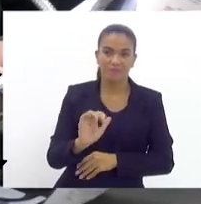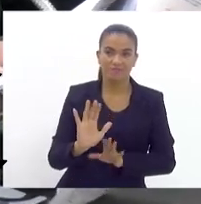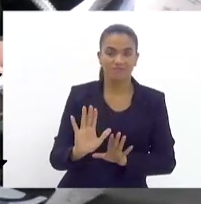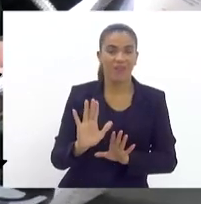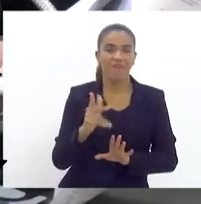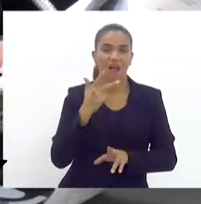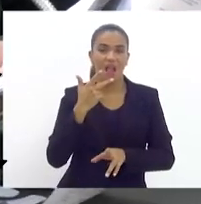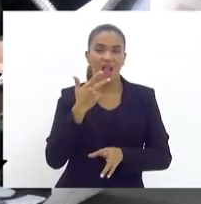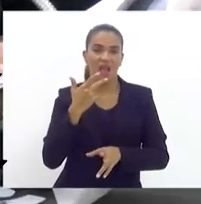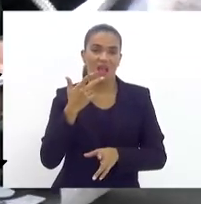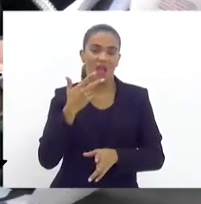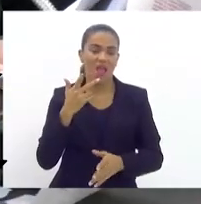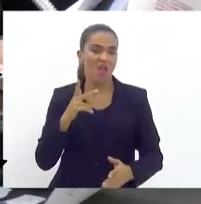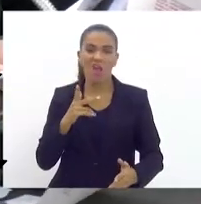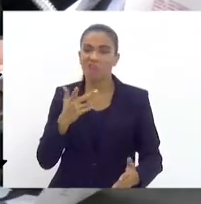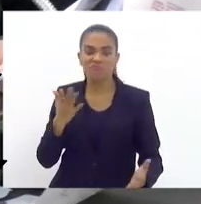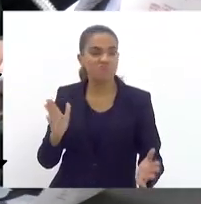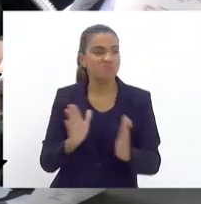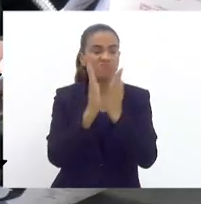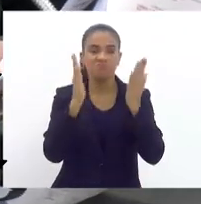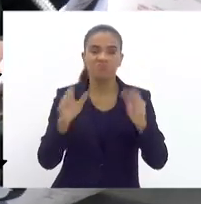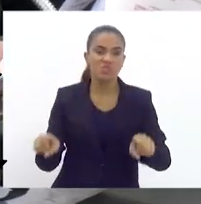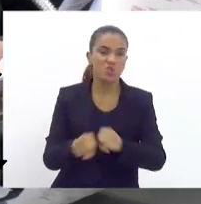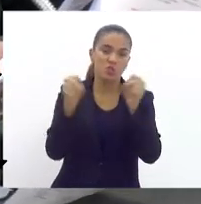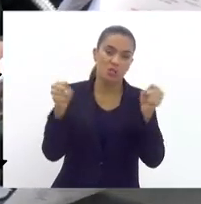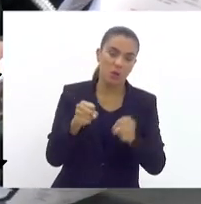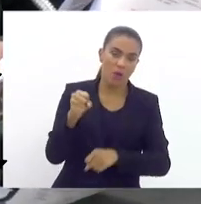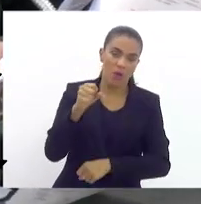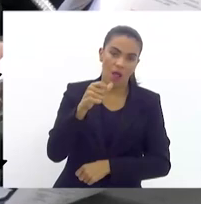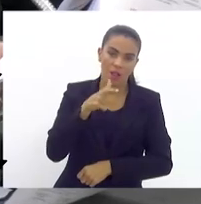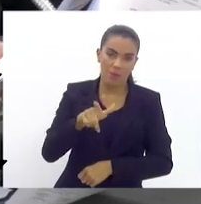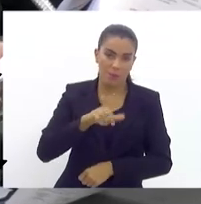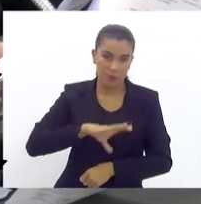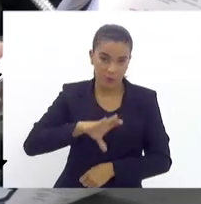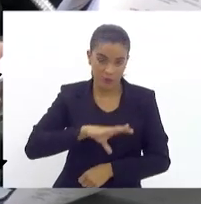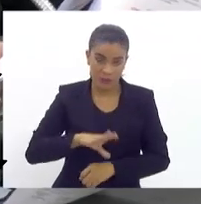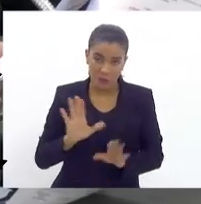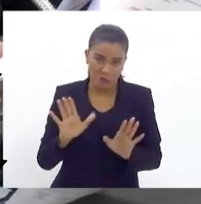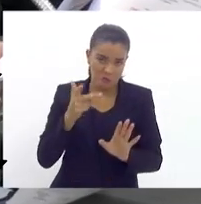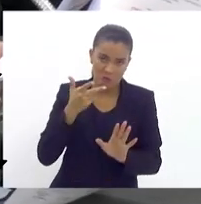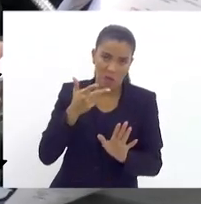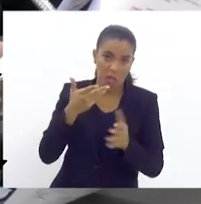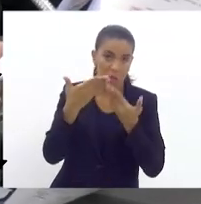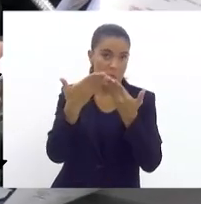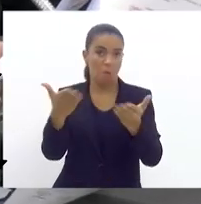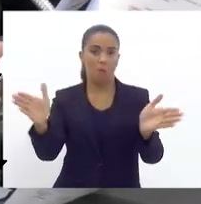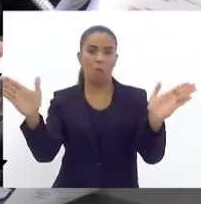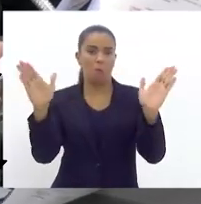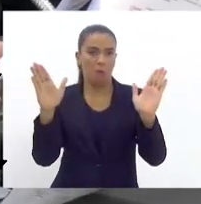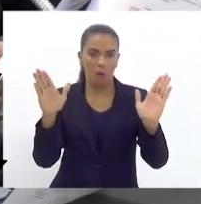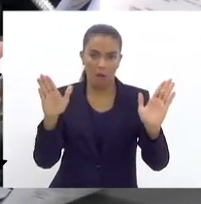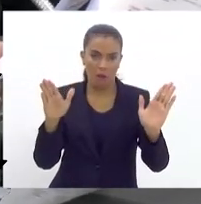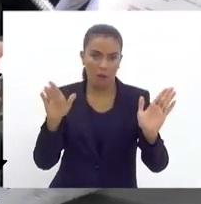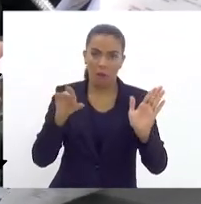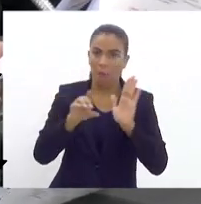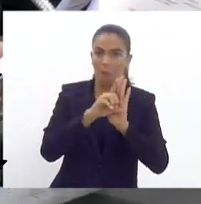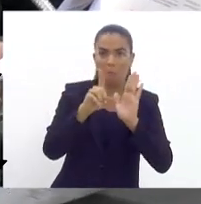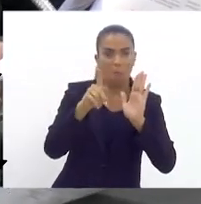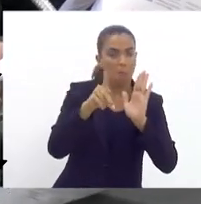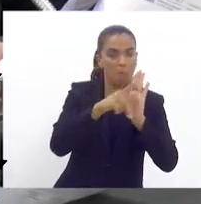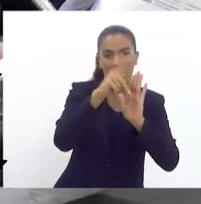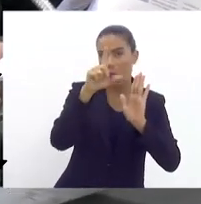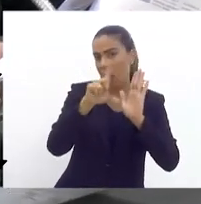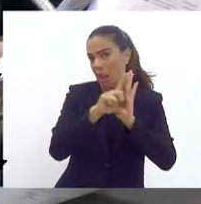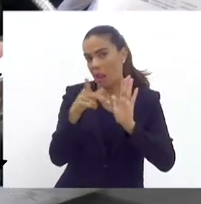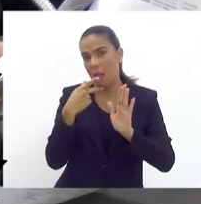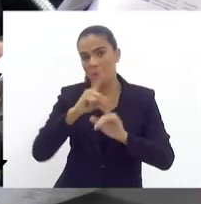gênero, uma afronta à língua portuguesa. Mas não falei em amplo aspecto, não disse que o PL pretende proibir